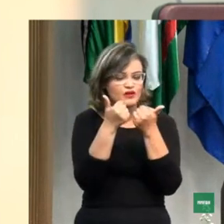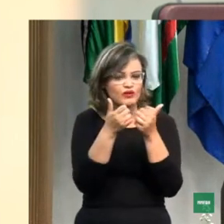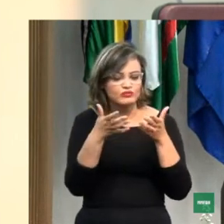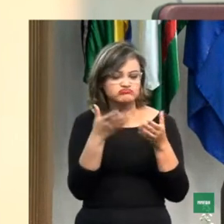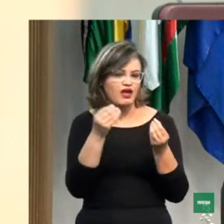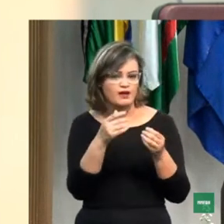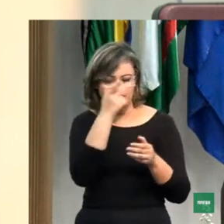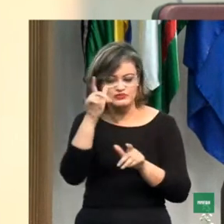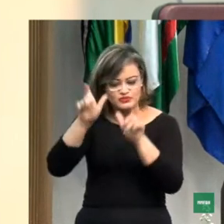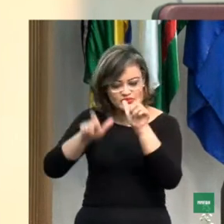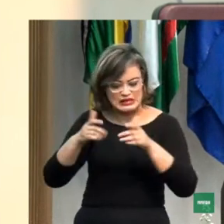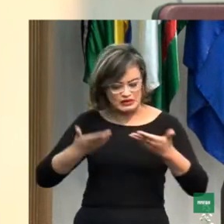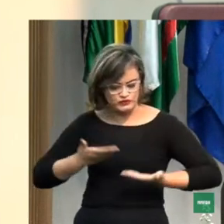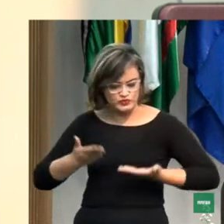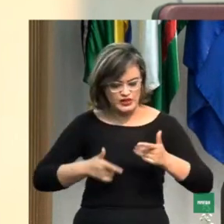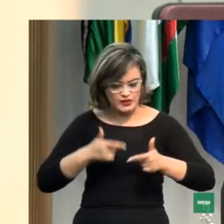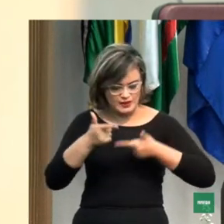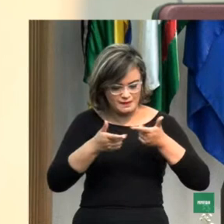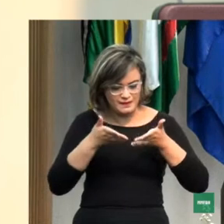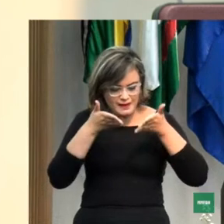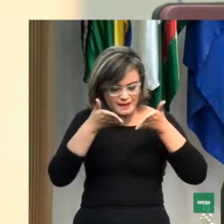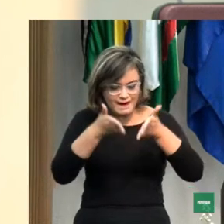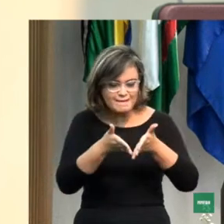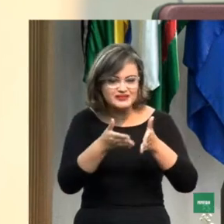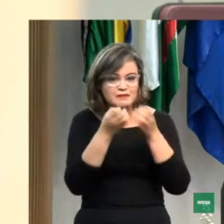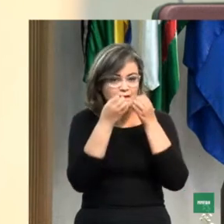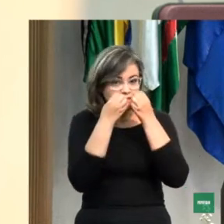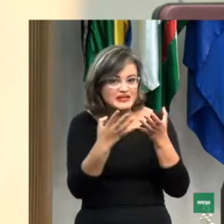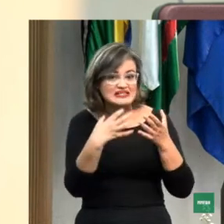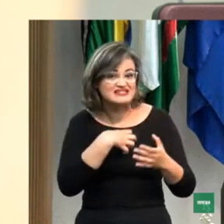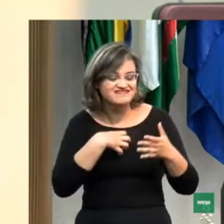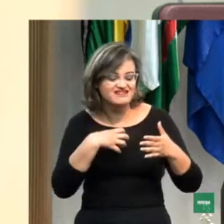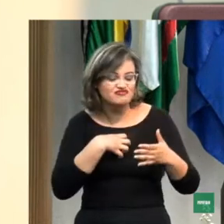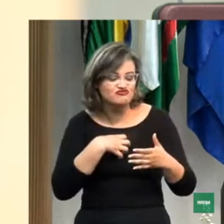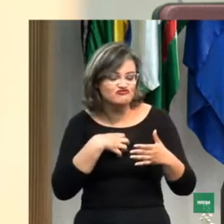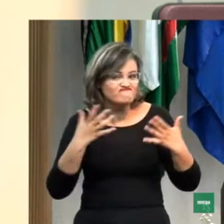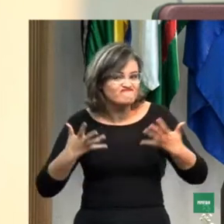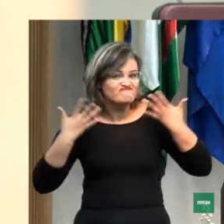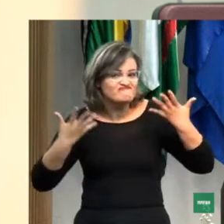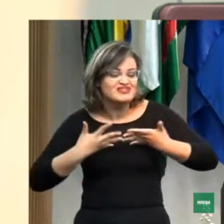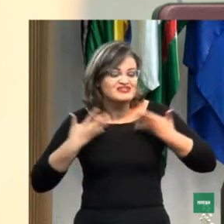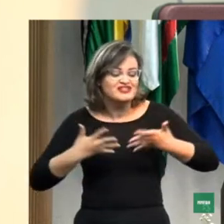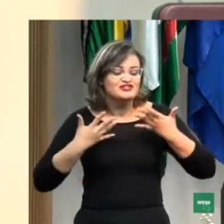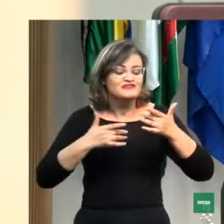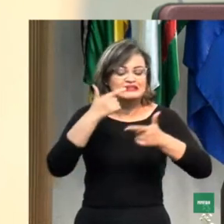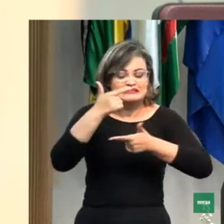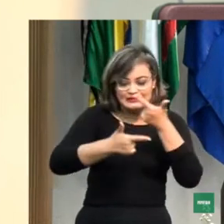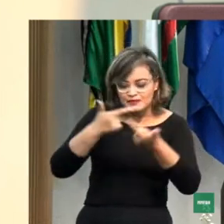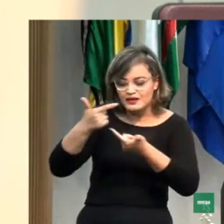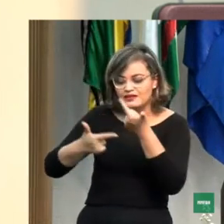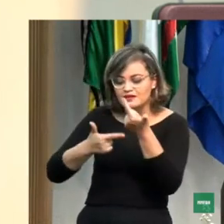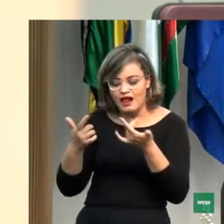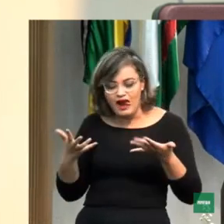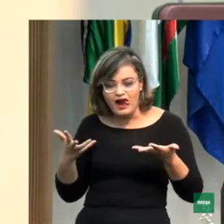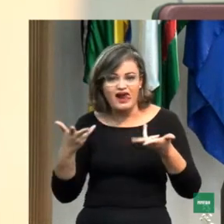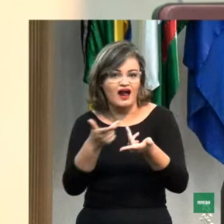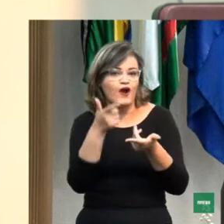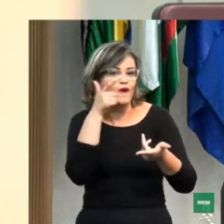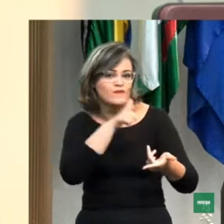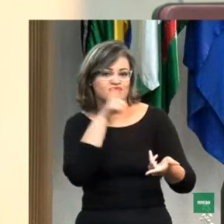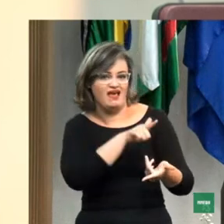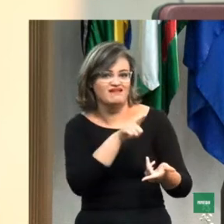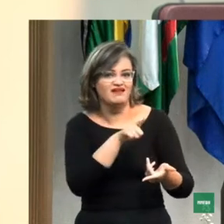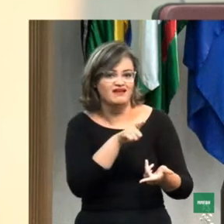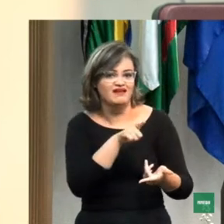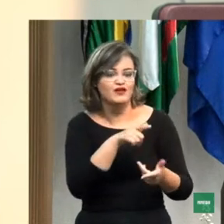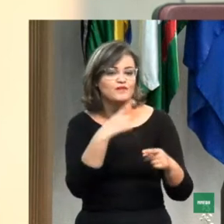com a organização, incentivando-os a desempenharem suas tarefas de forma produtiva, sem negligenciar